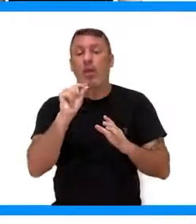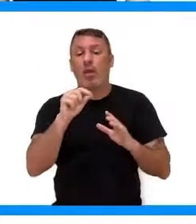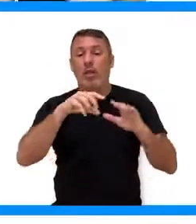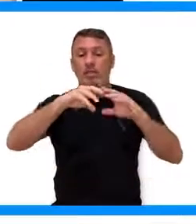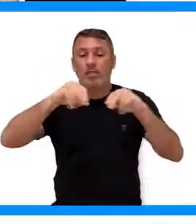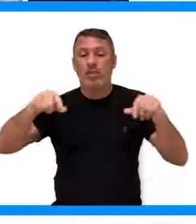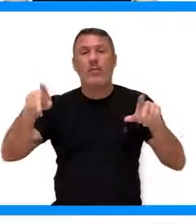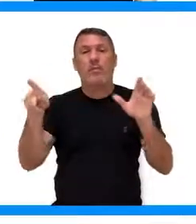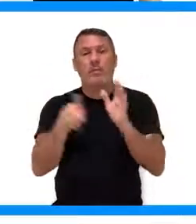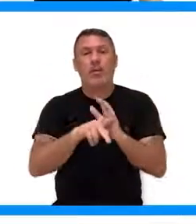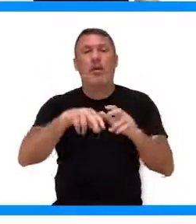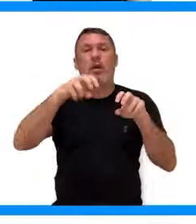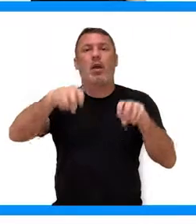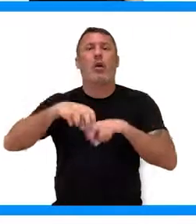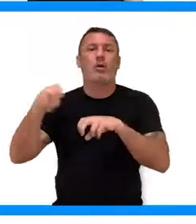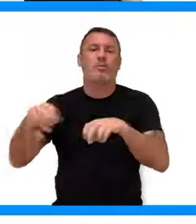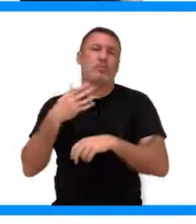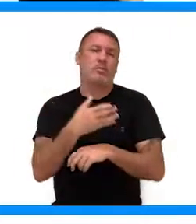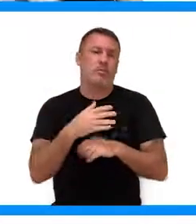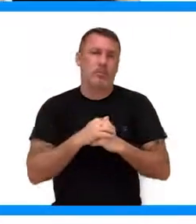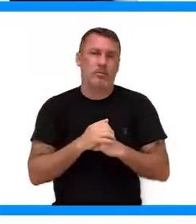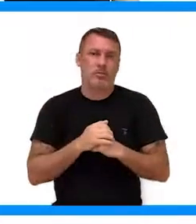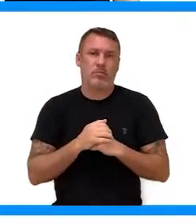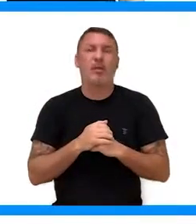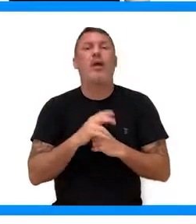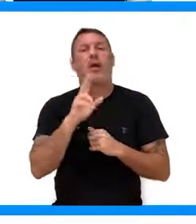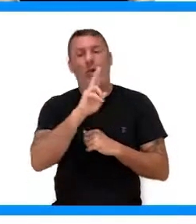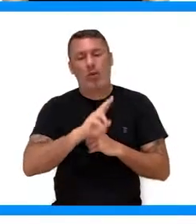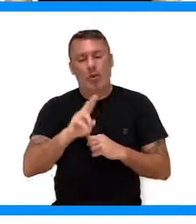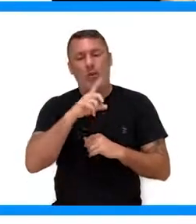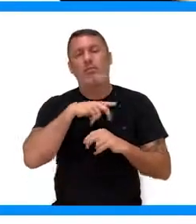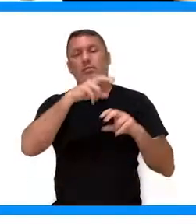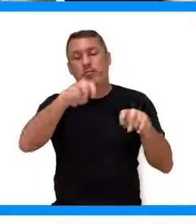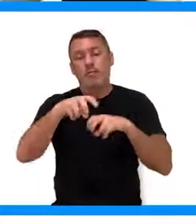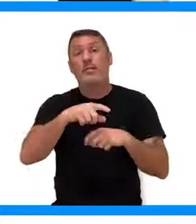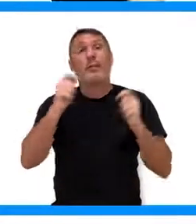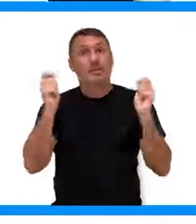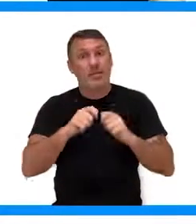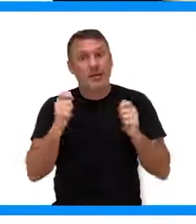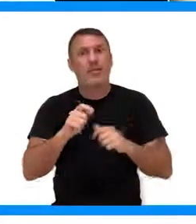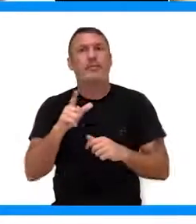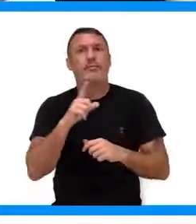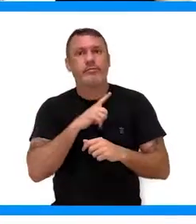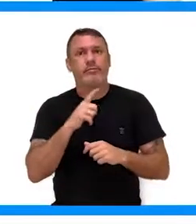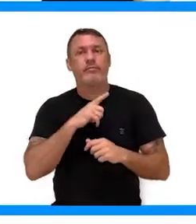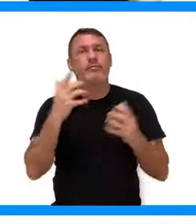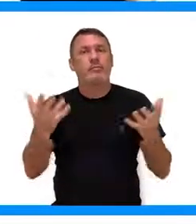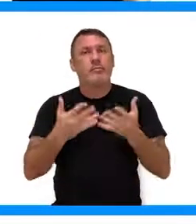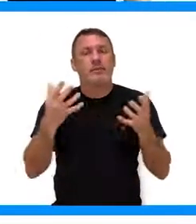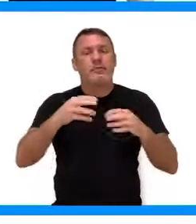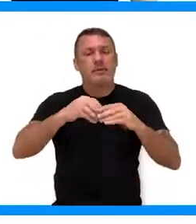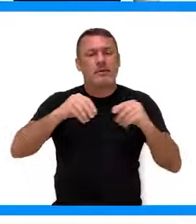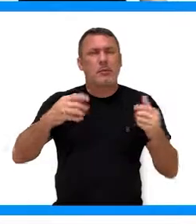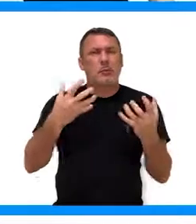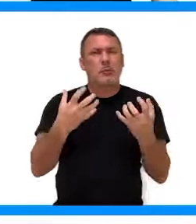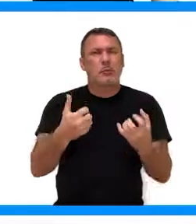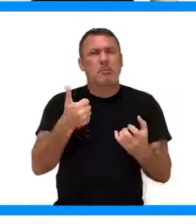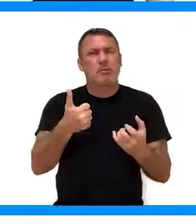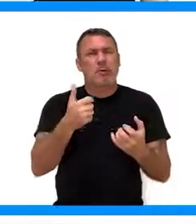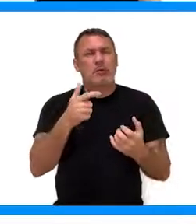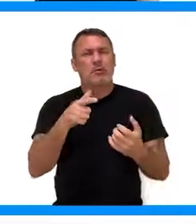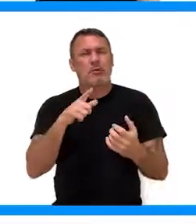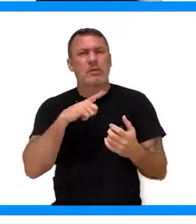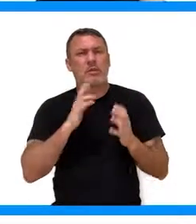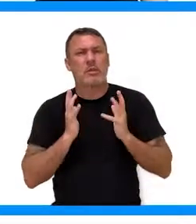por terras agricultáveis, ou seja, são áreas propícias a cultivo,